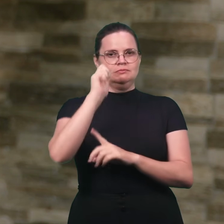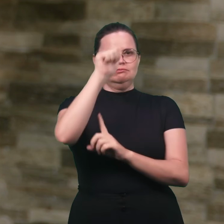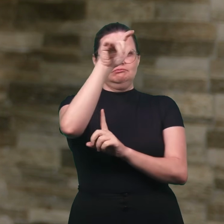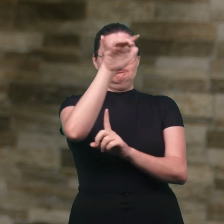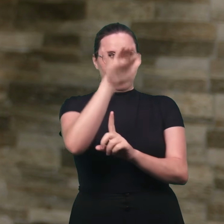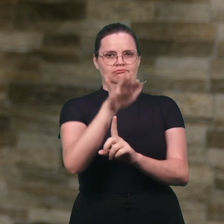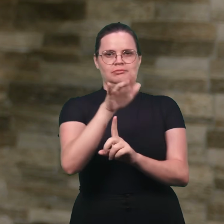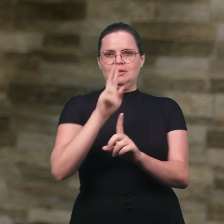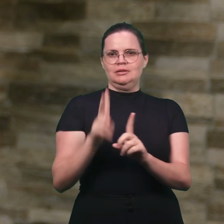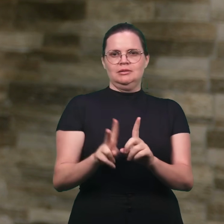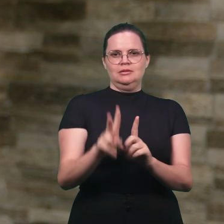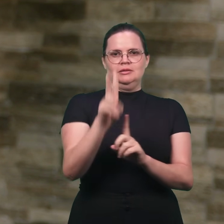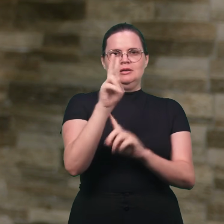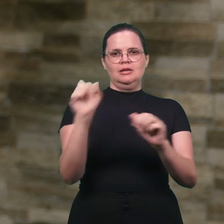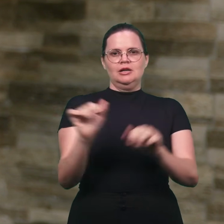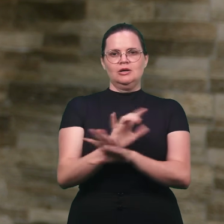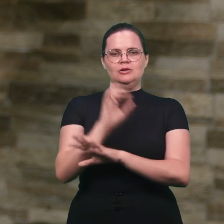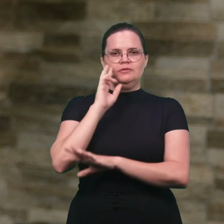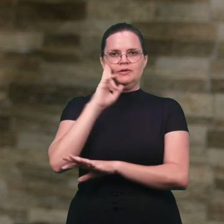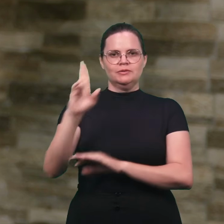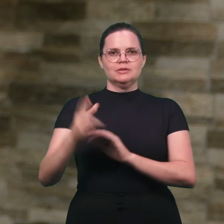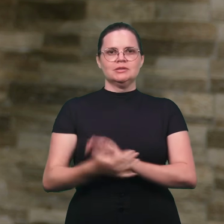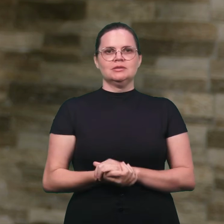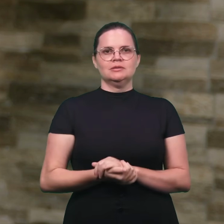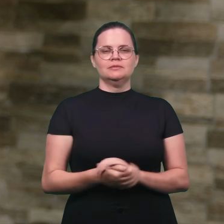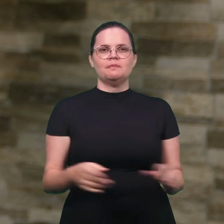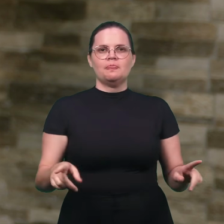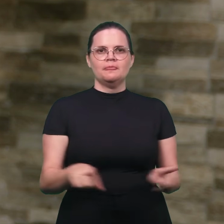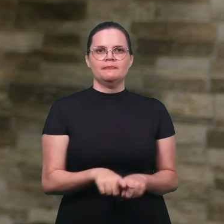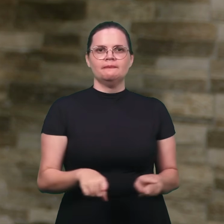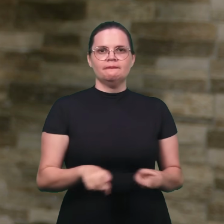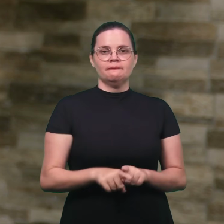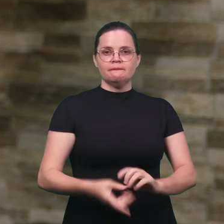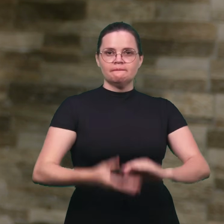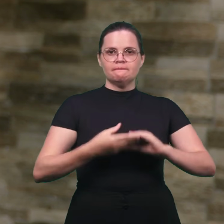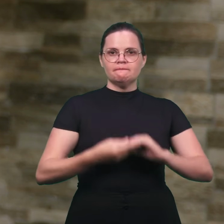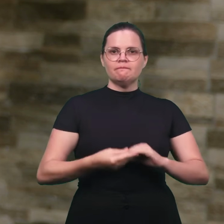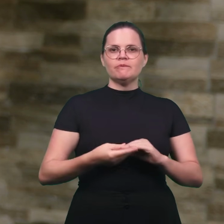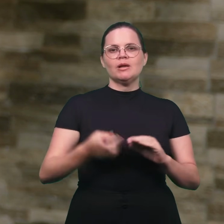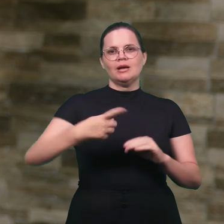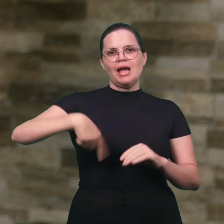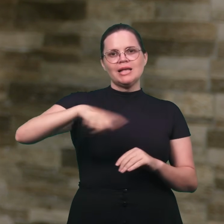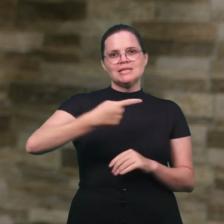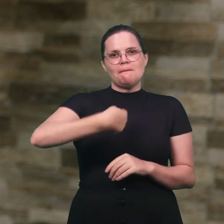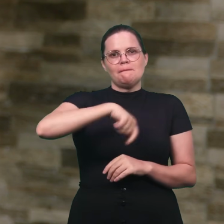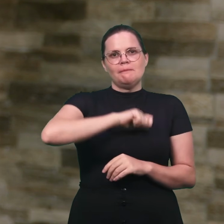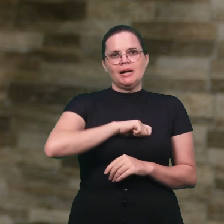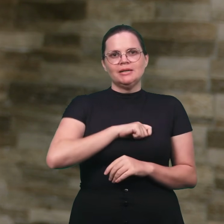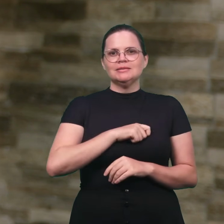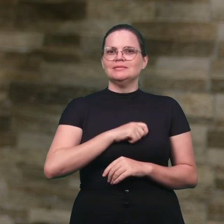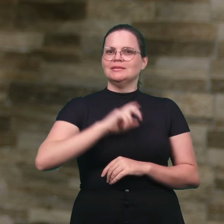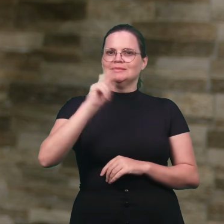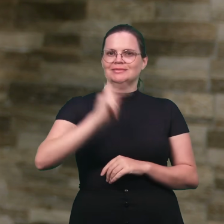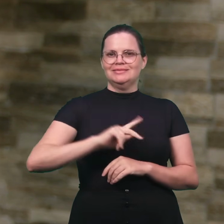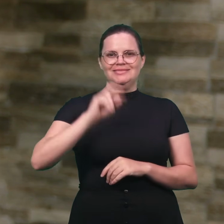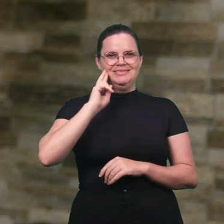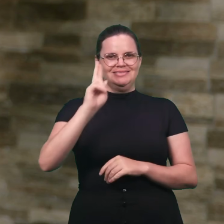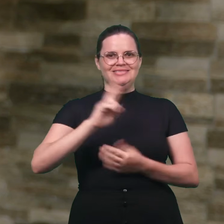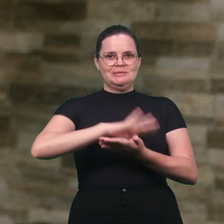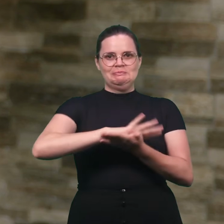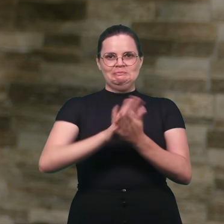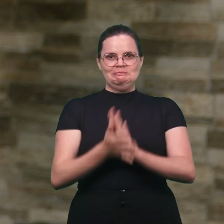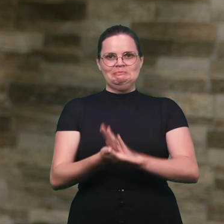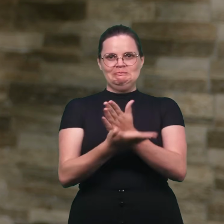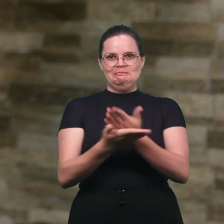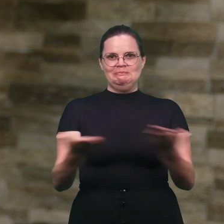Senhor seja com os irmãos para a glória do nome do nosso Deus. E eu quero deixar minha saudação em espanhol para os irmãos aqui. La paz del